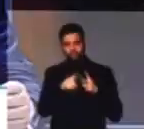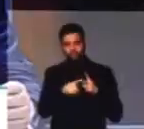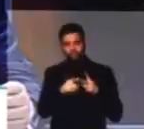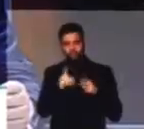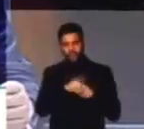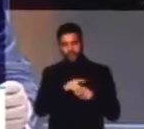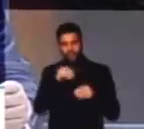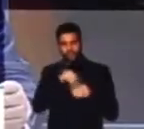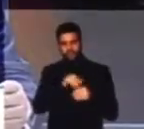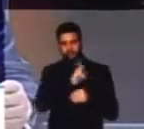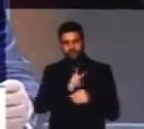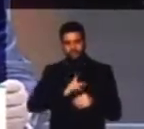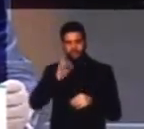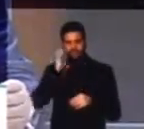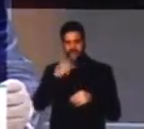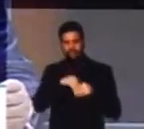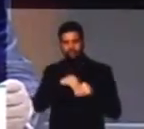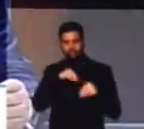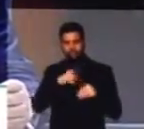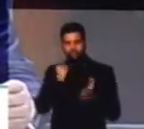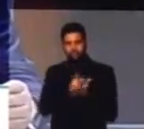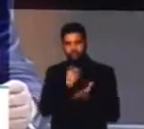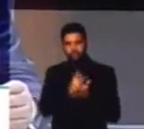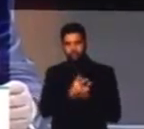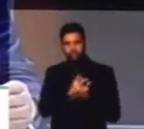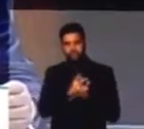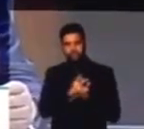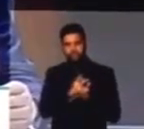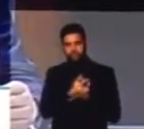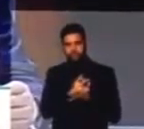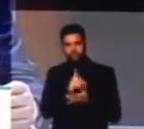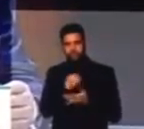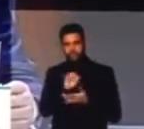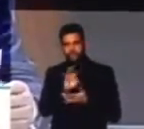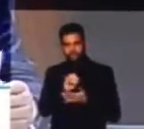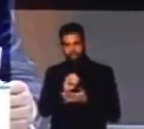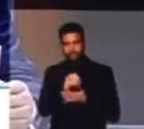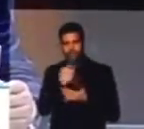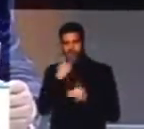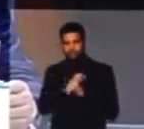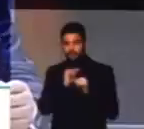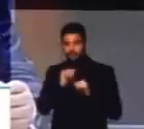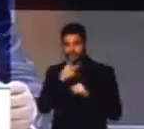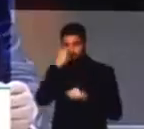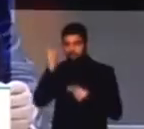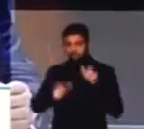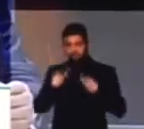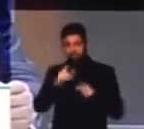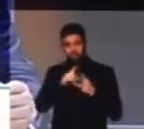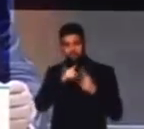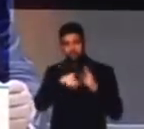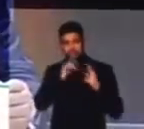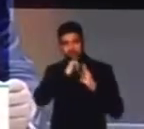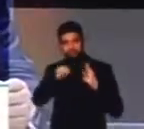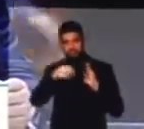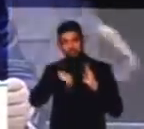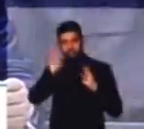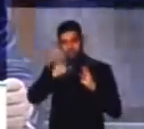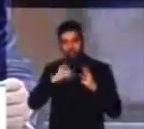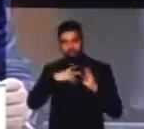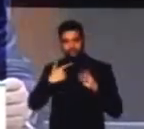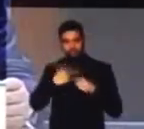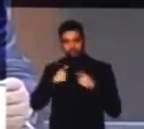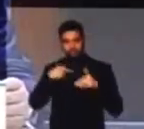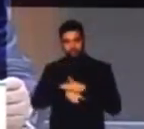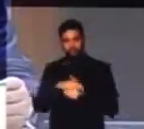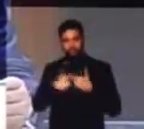mandato, caracterizando inafastável continuidade delitiva. Afirmam os denunciantes inicialmente que o Brasil enfrenta